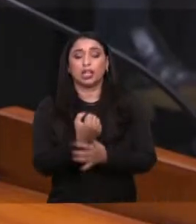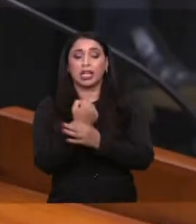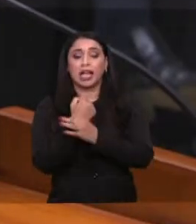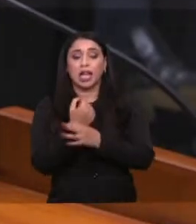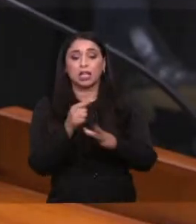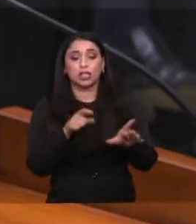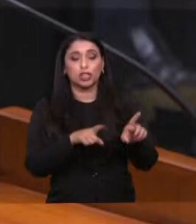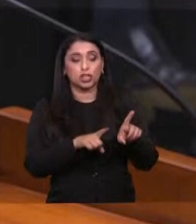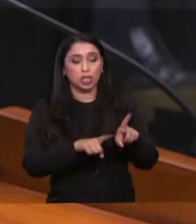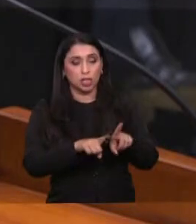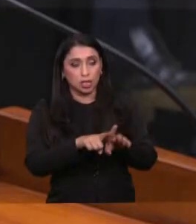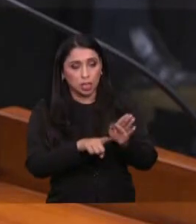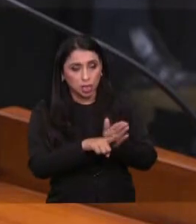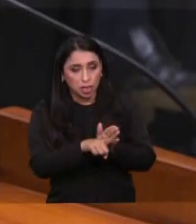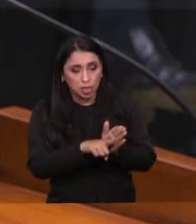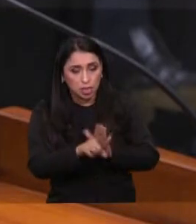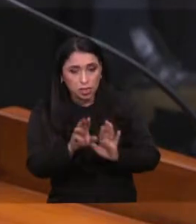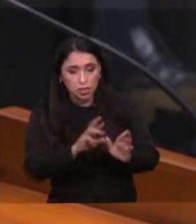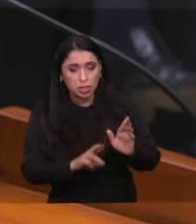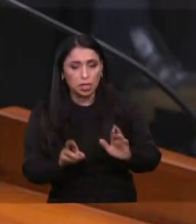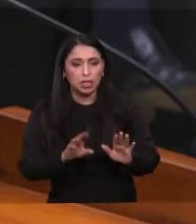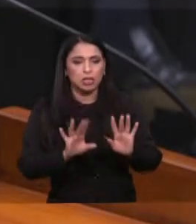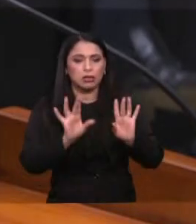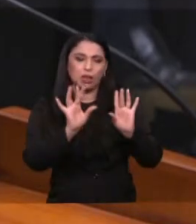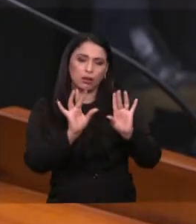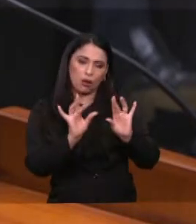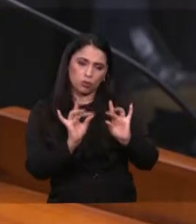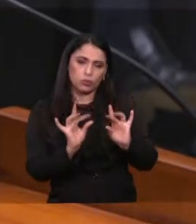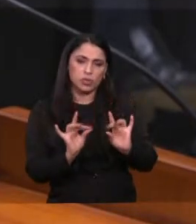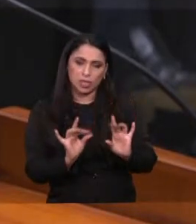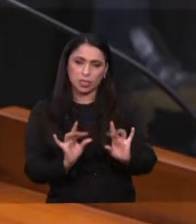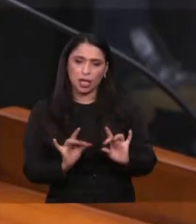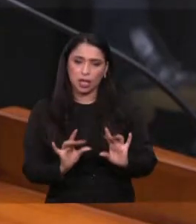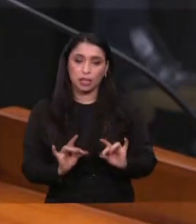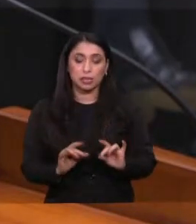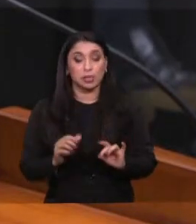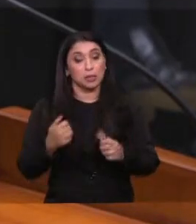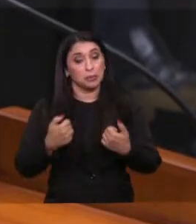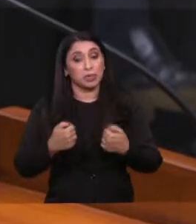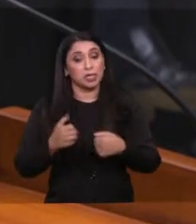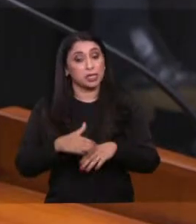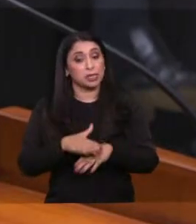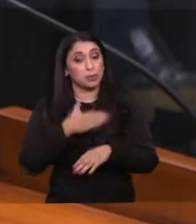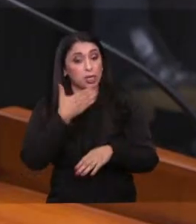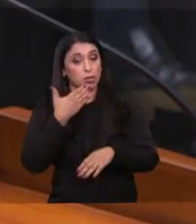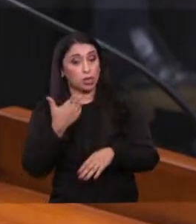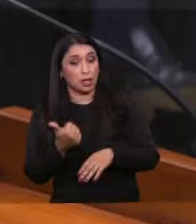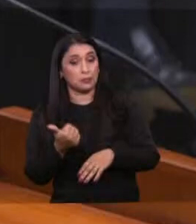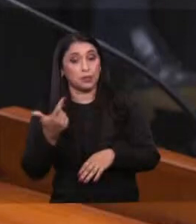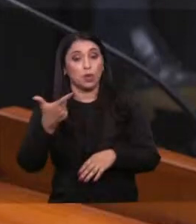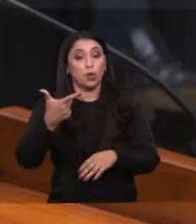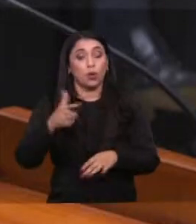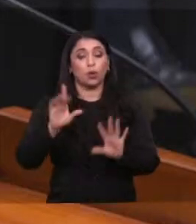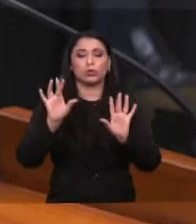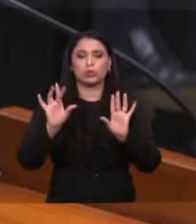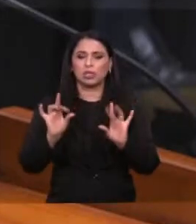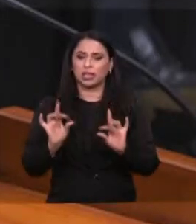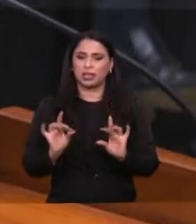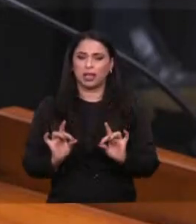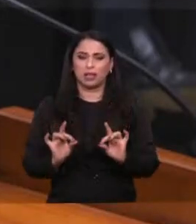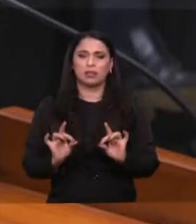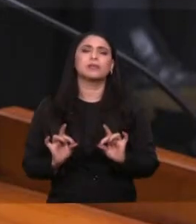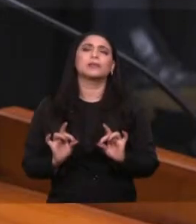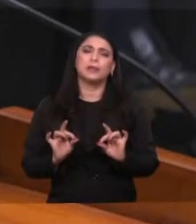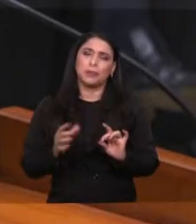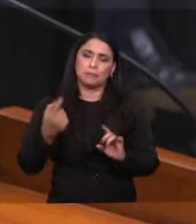Alguns detalhes hão de ser aprimorados e outros julgados inconstitucionais a